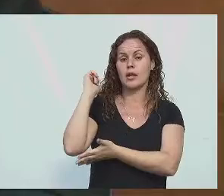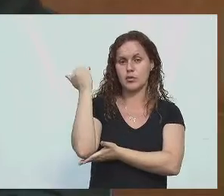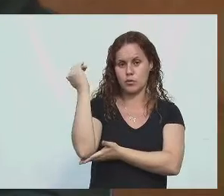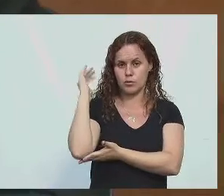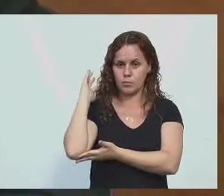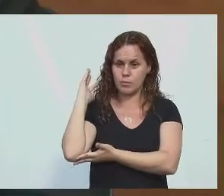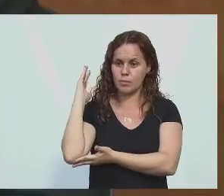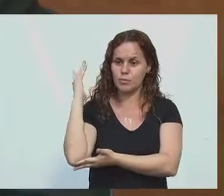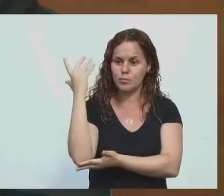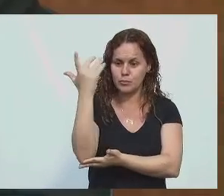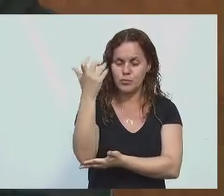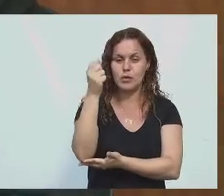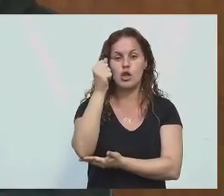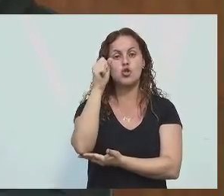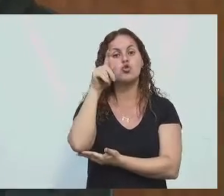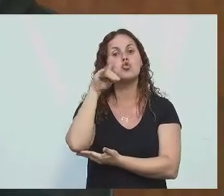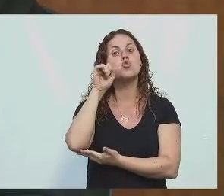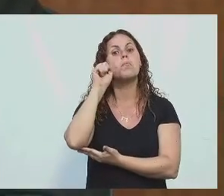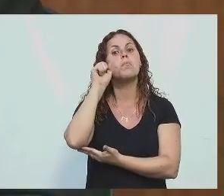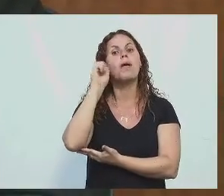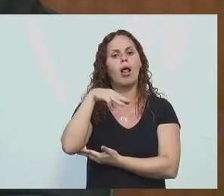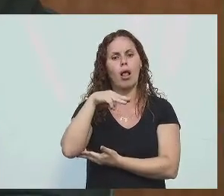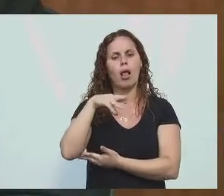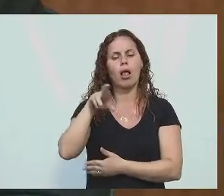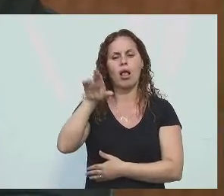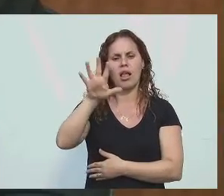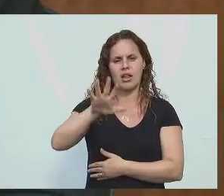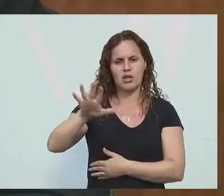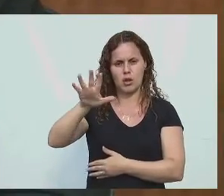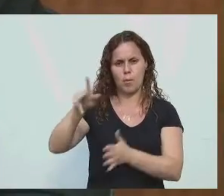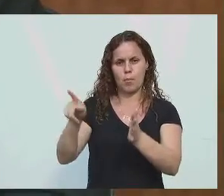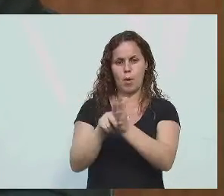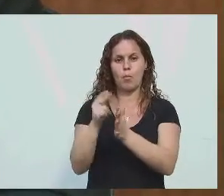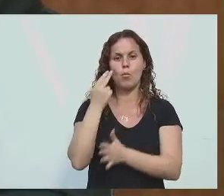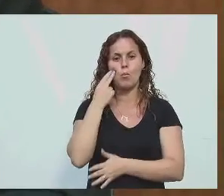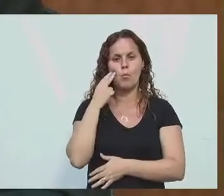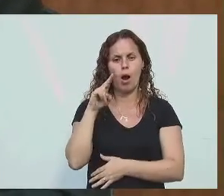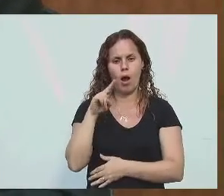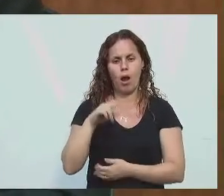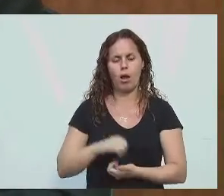Ambiente, a SUPRAM, um regional em Ubá,